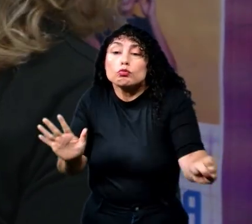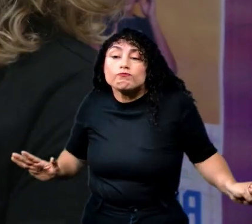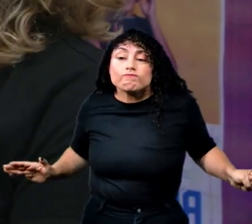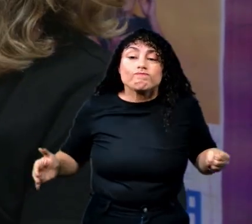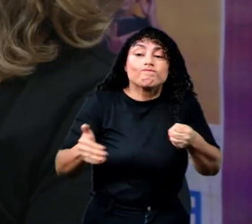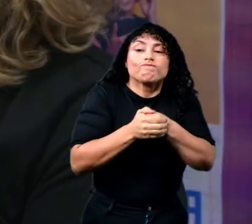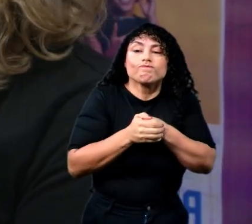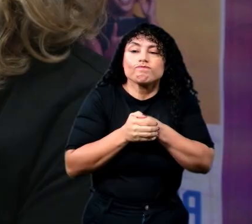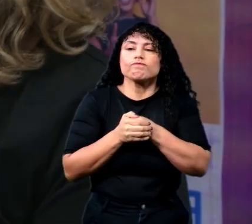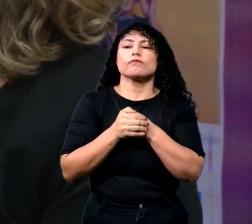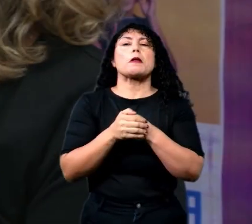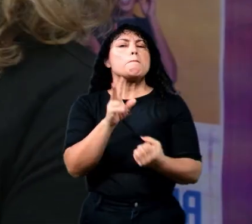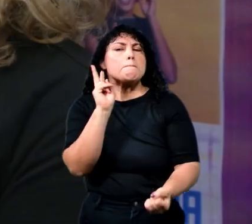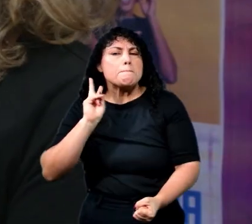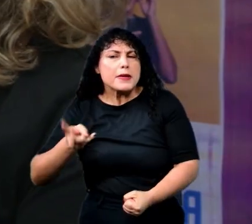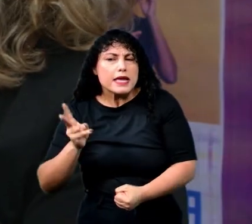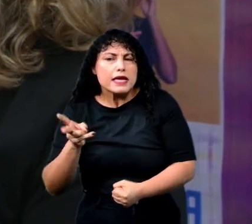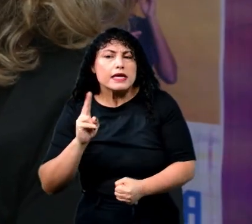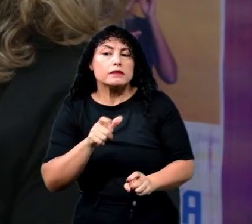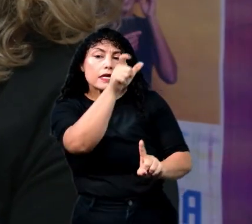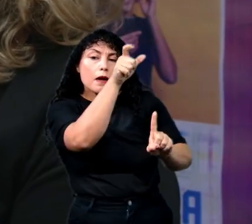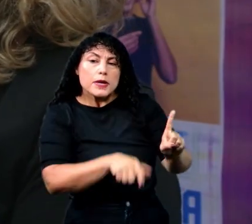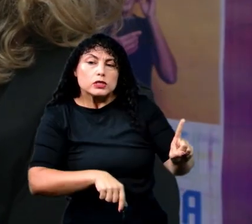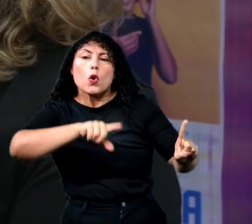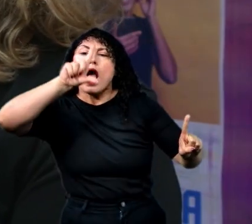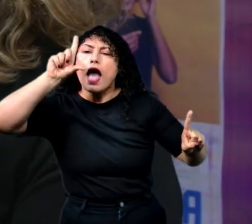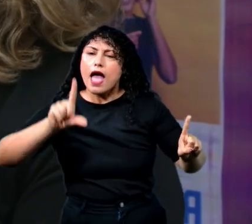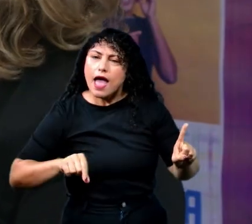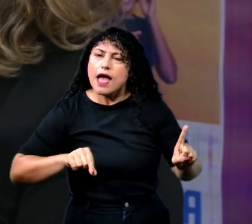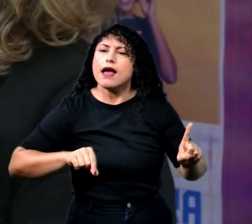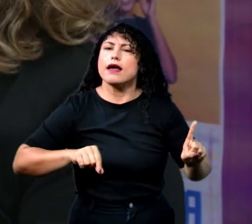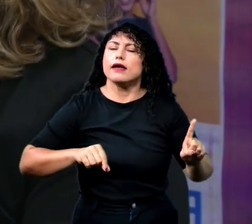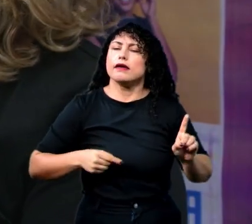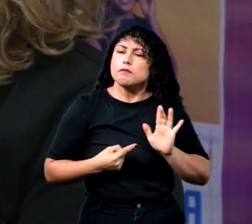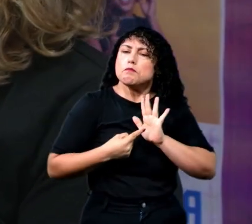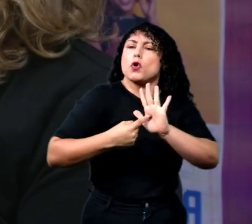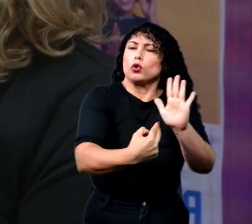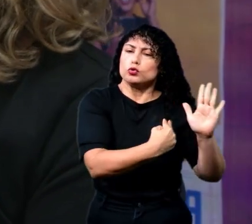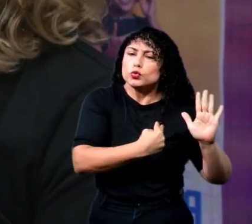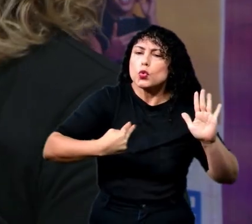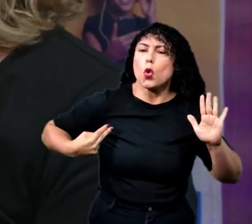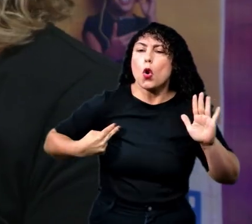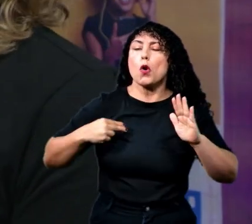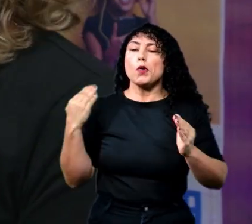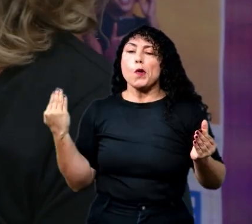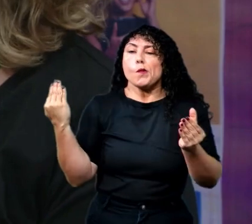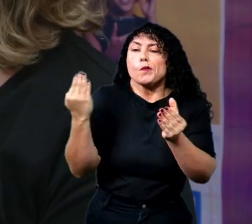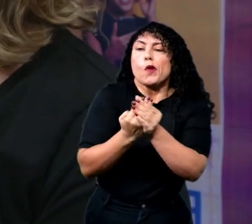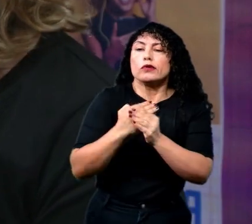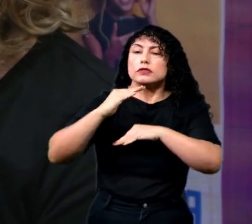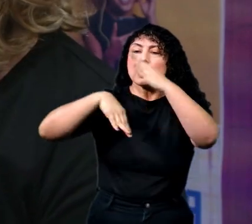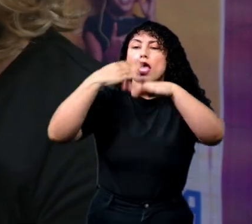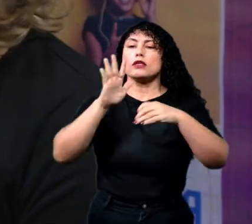garante que seja tudo sigiloso, mesmo quando o denunciante se identifica, o processo ele ocorre de